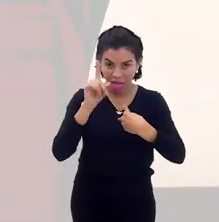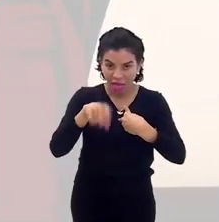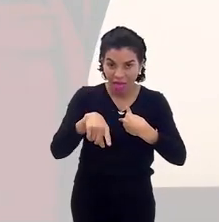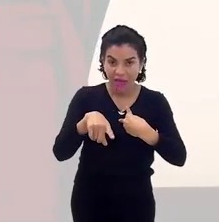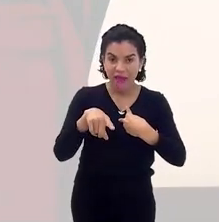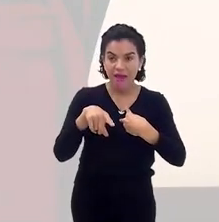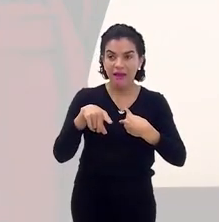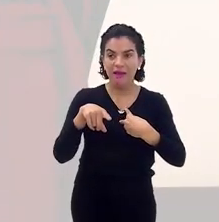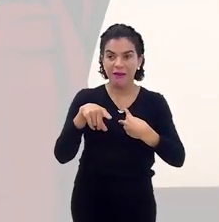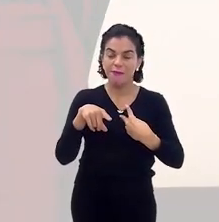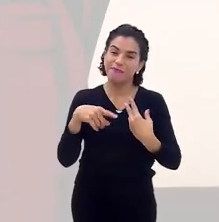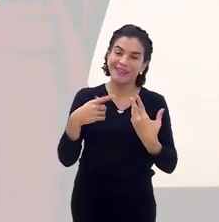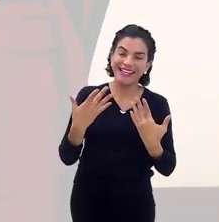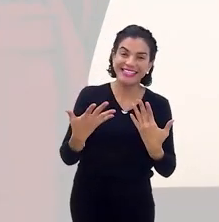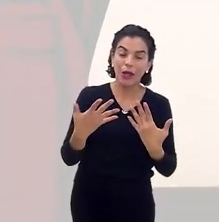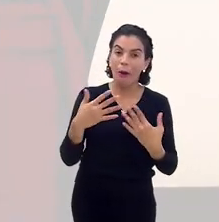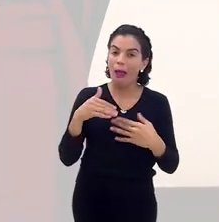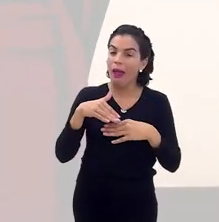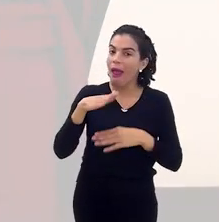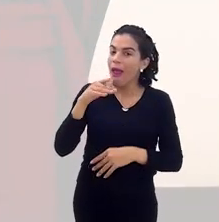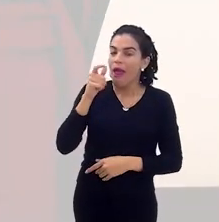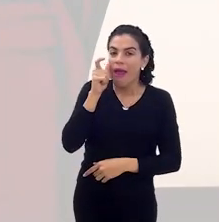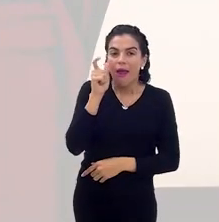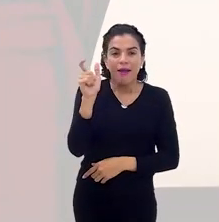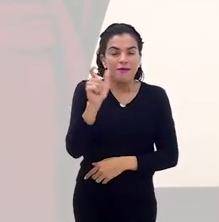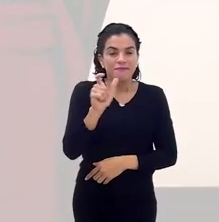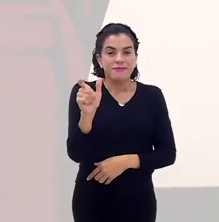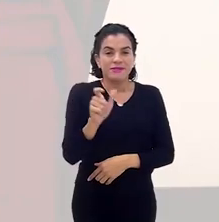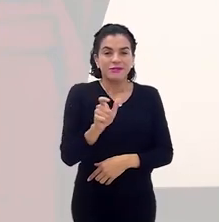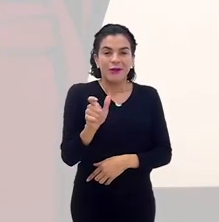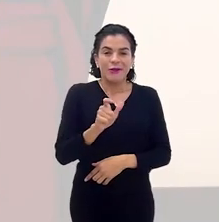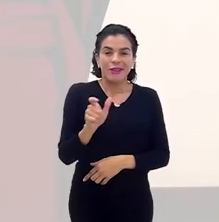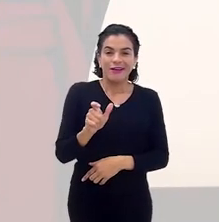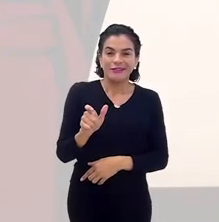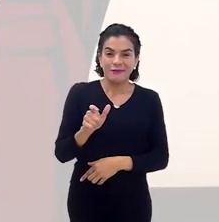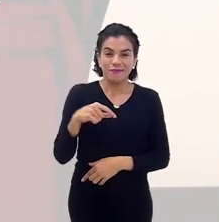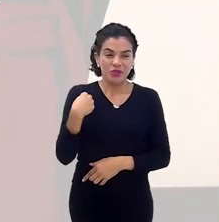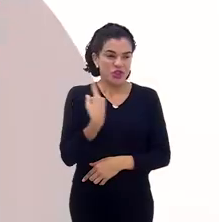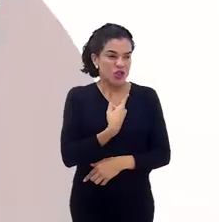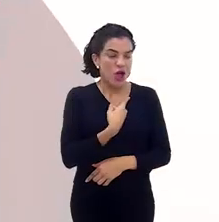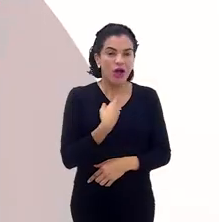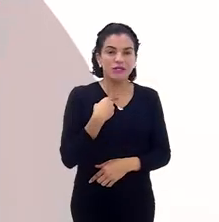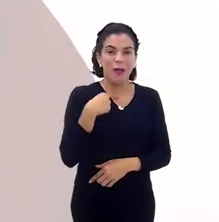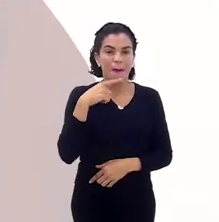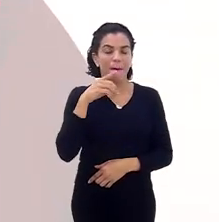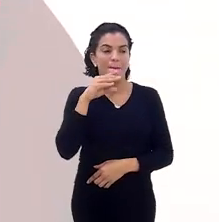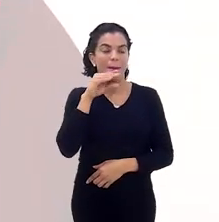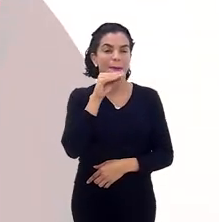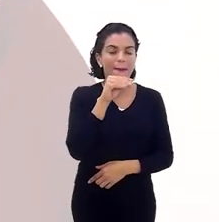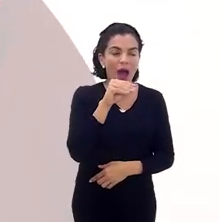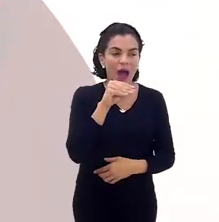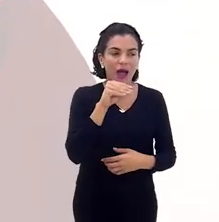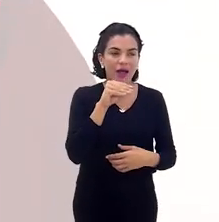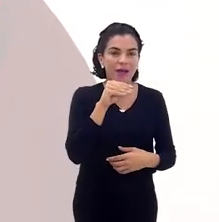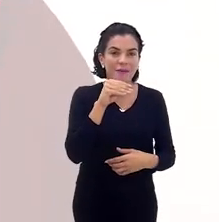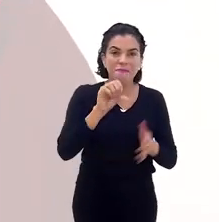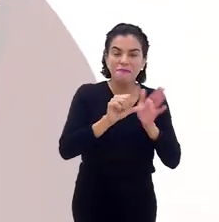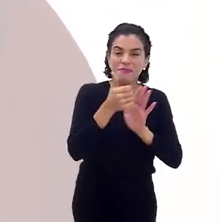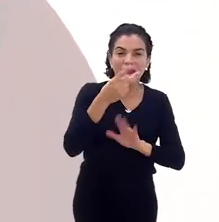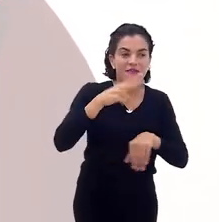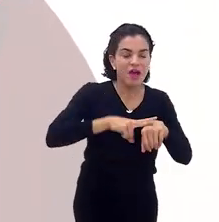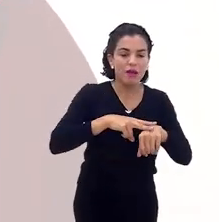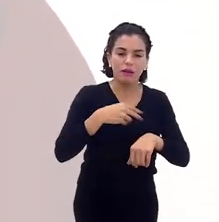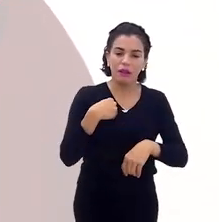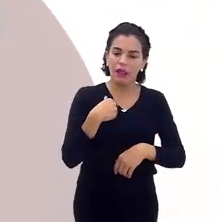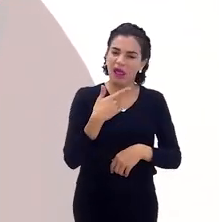para si mesmo? É impressionante quando a gente quebra o silêncio, a gente percebe